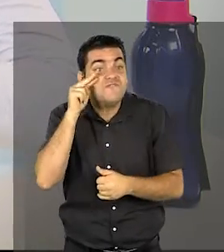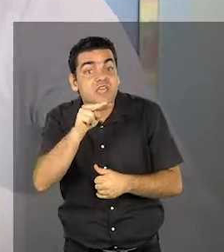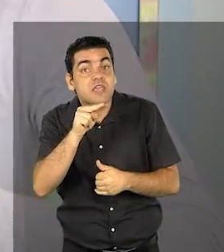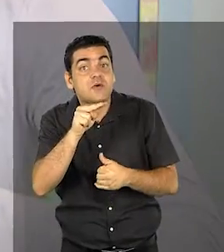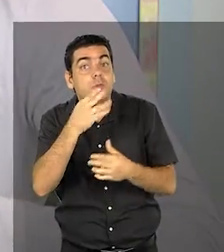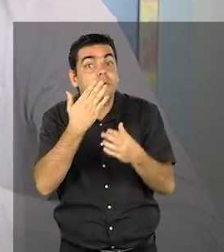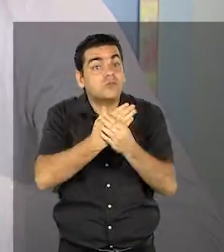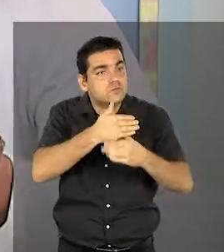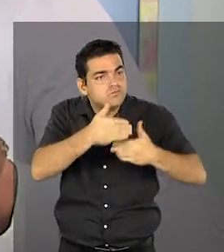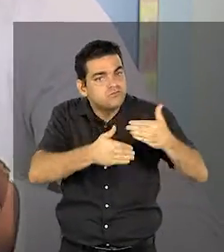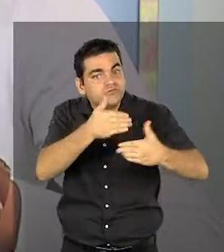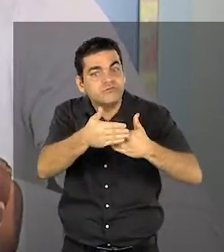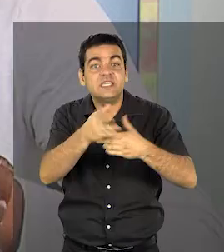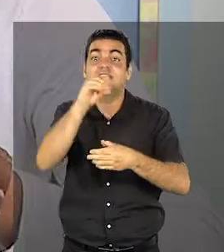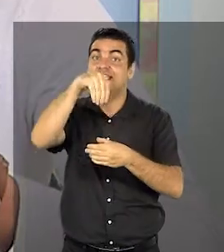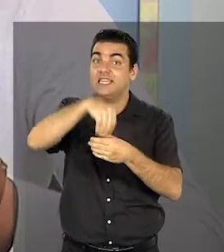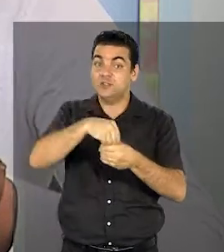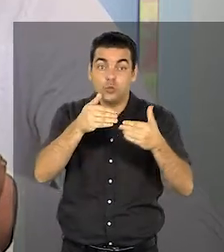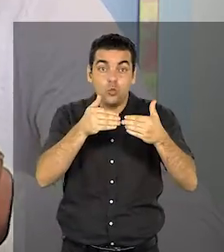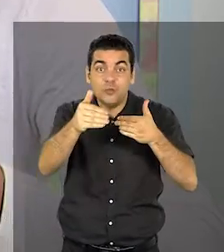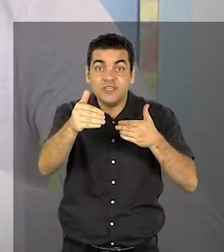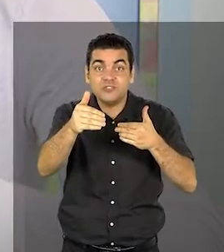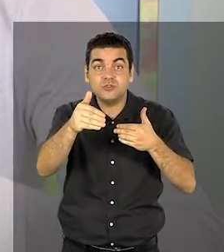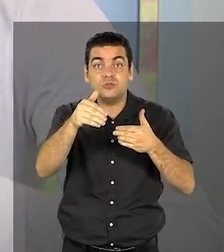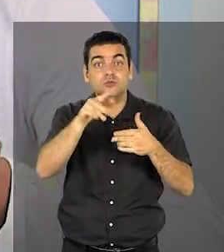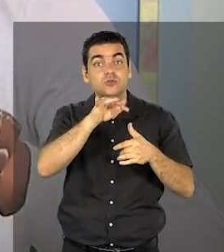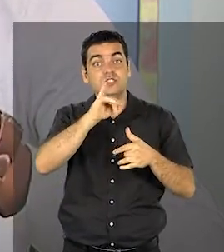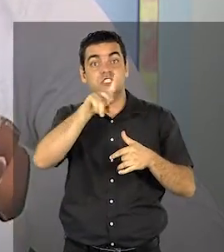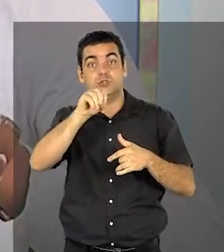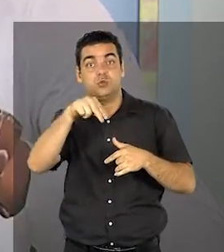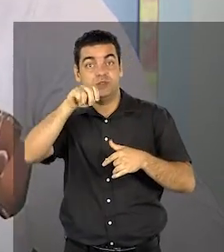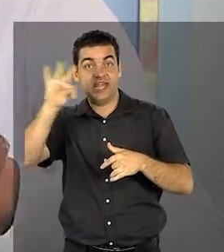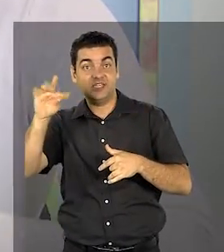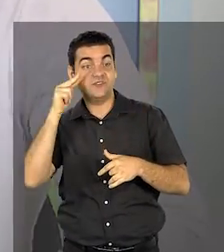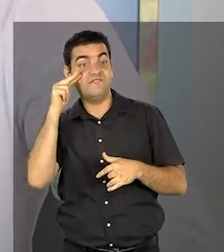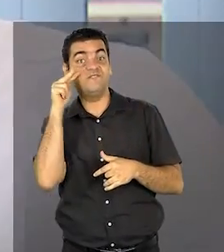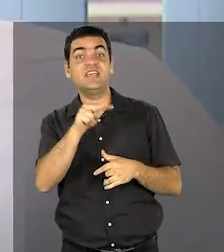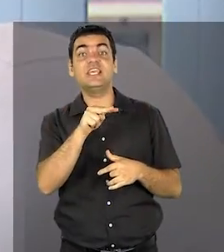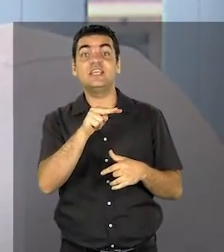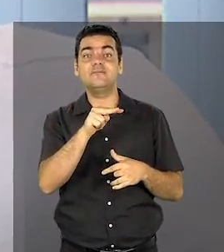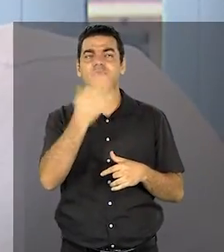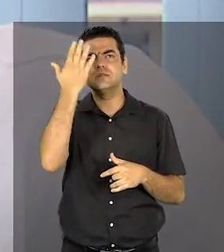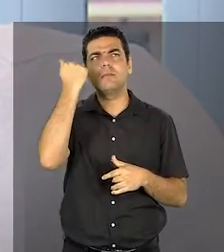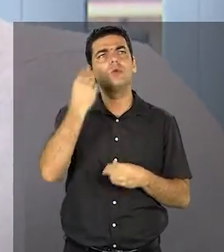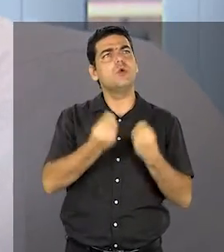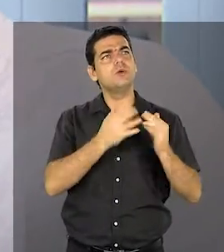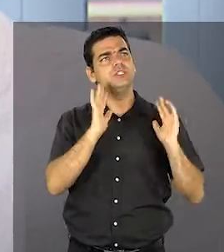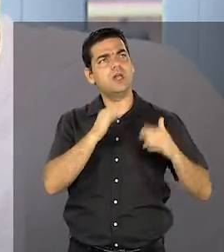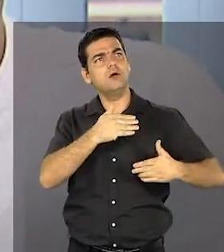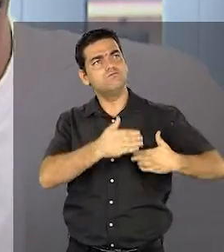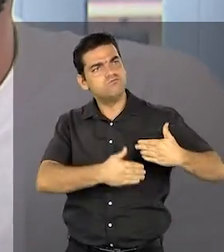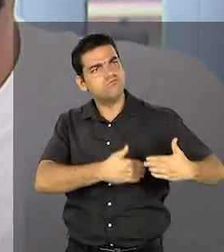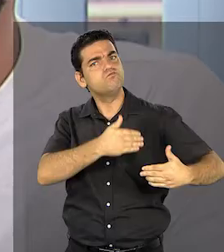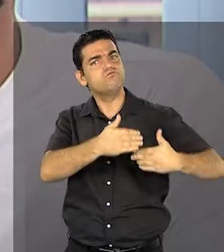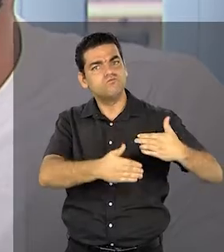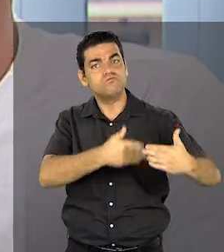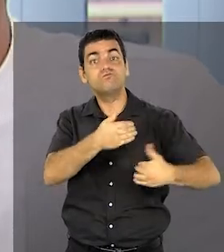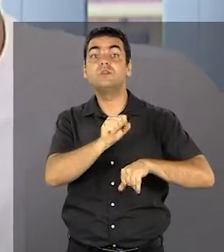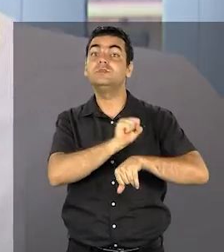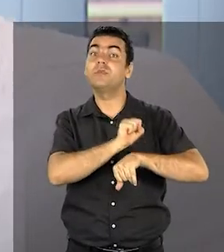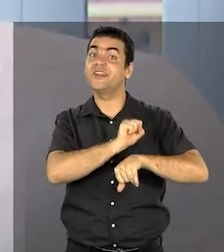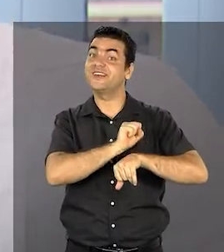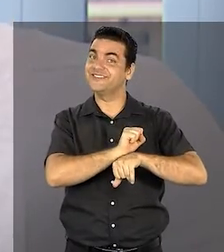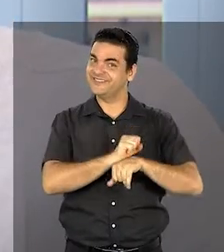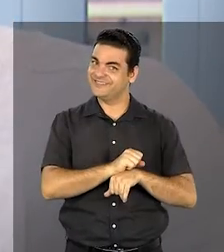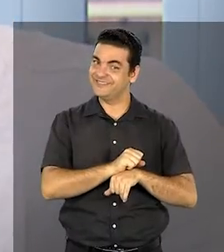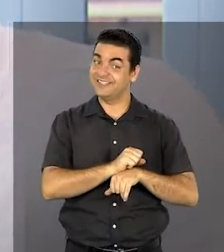acompanhar o requerimento. Lá na página inicial do Título NET tem essa opção para você saber como está o andamento do pedido